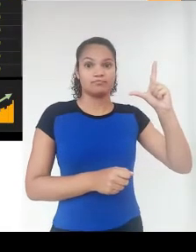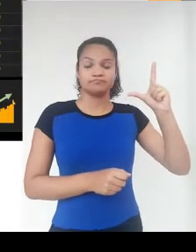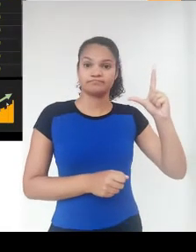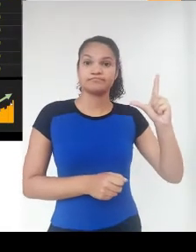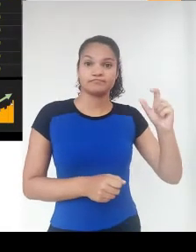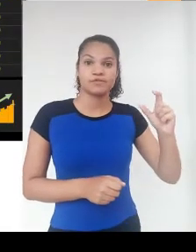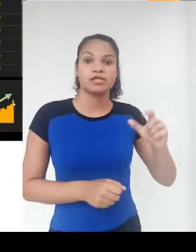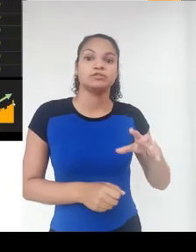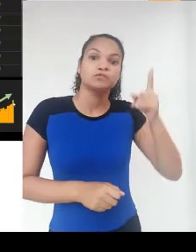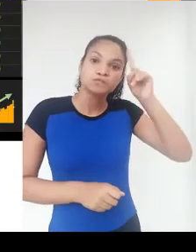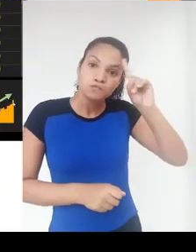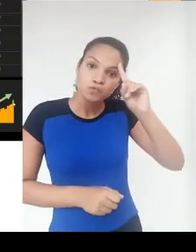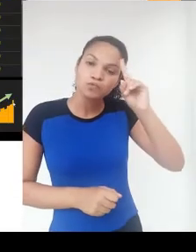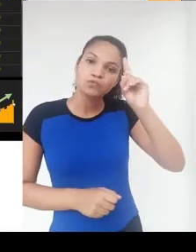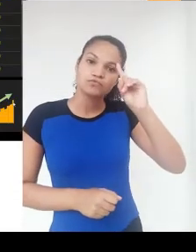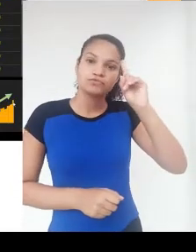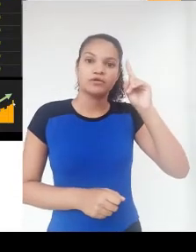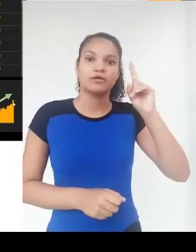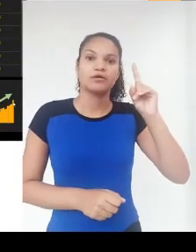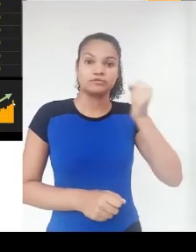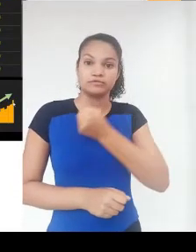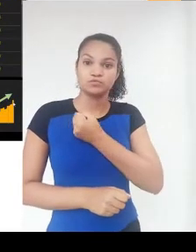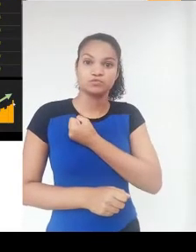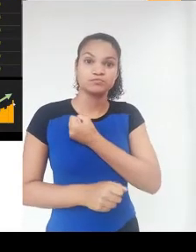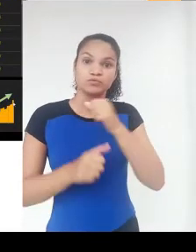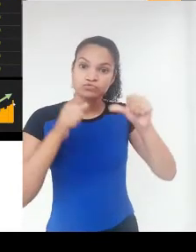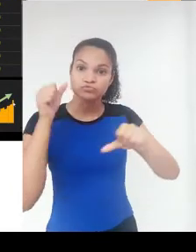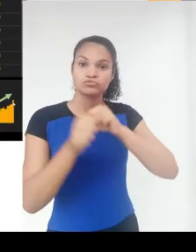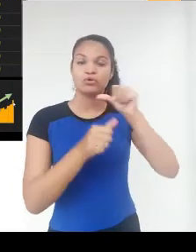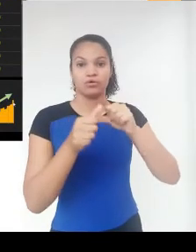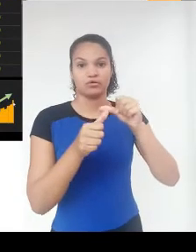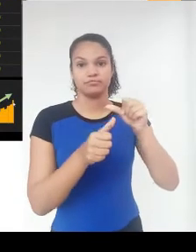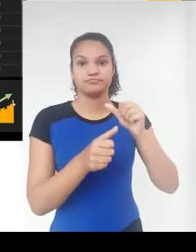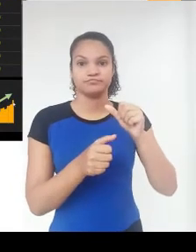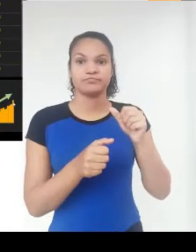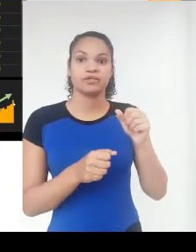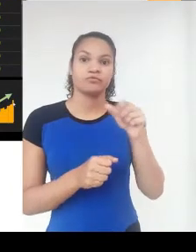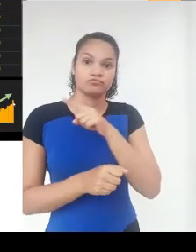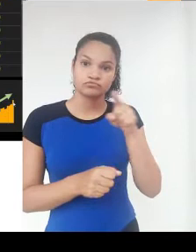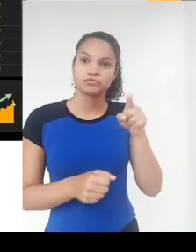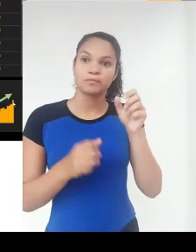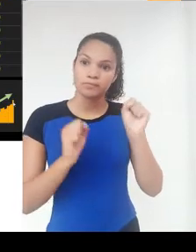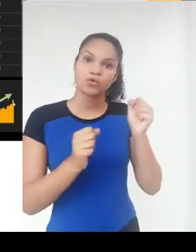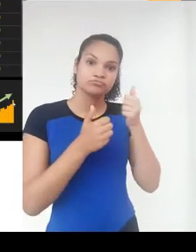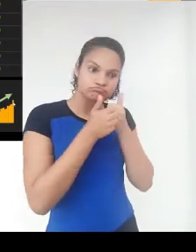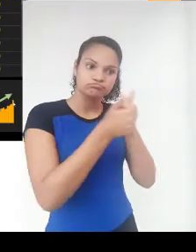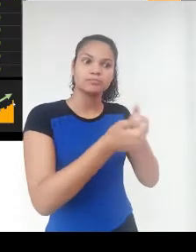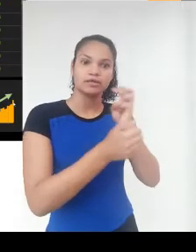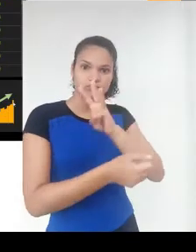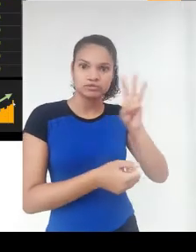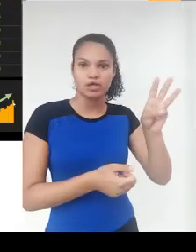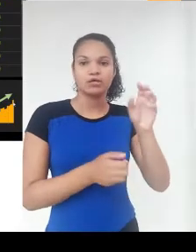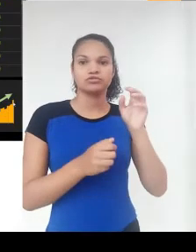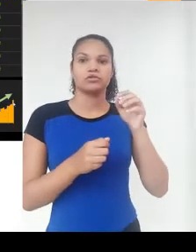grande. Então, a cada dia, esse número aumenta. Então, vocês podem, em cima desse link do Johns Hopkins, acompanhar. Quando